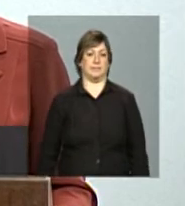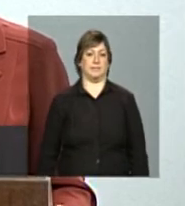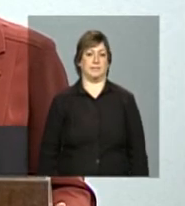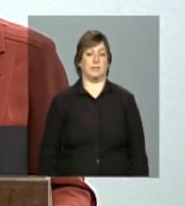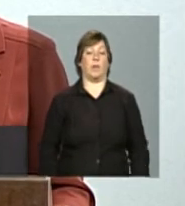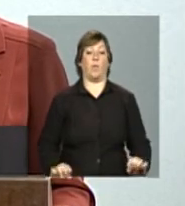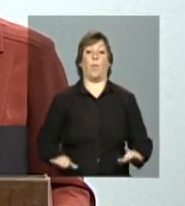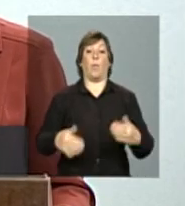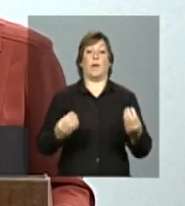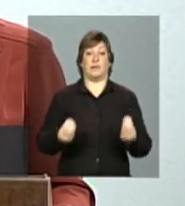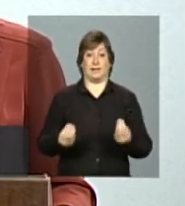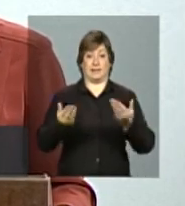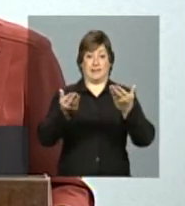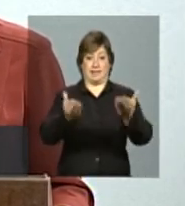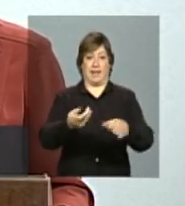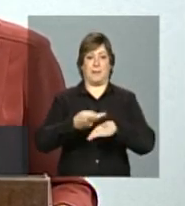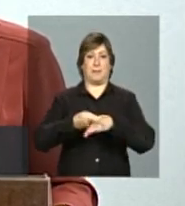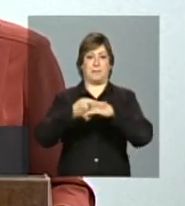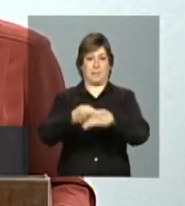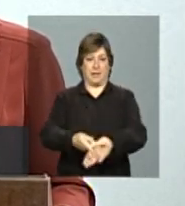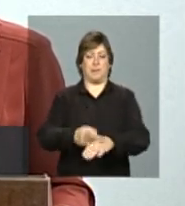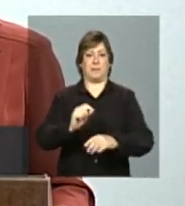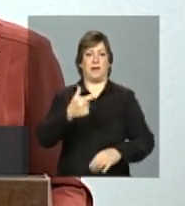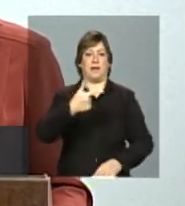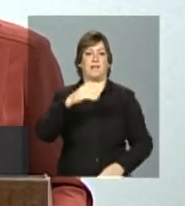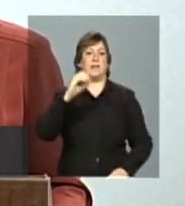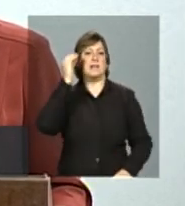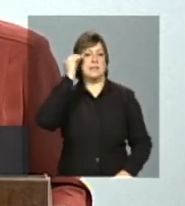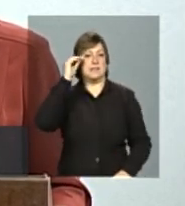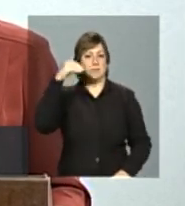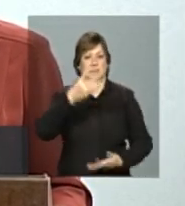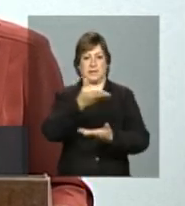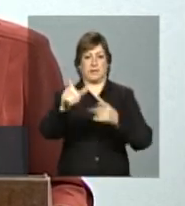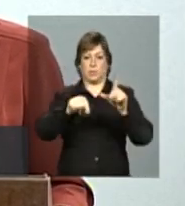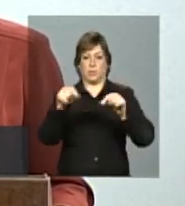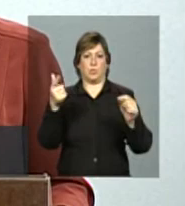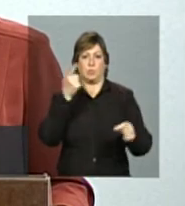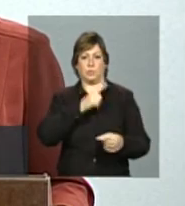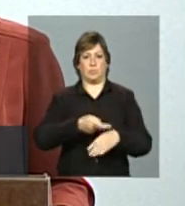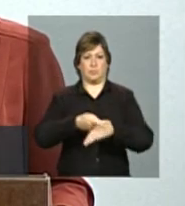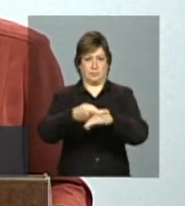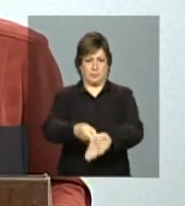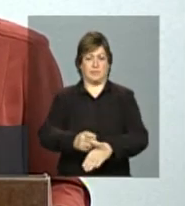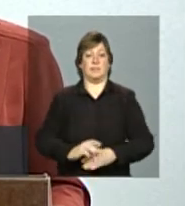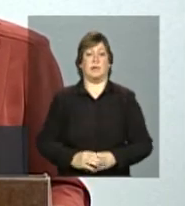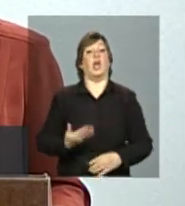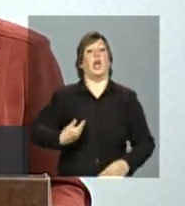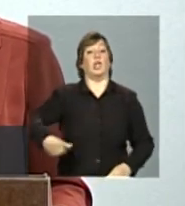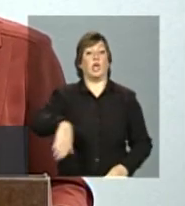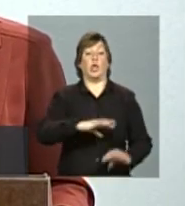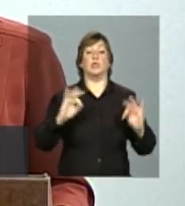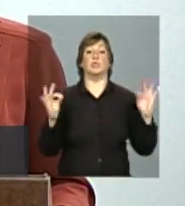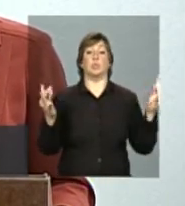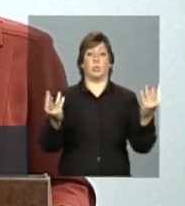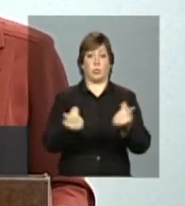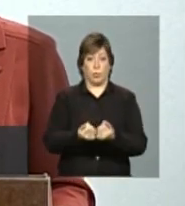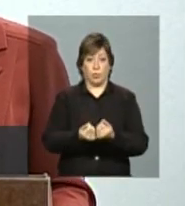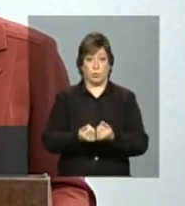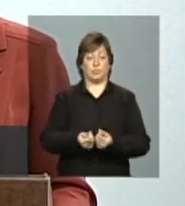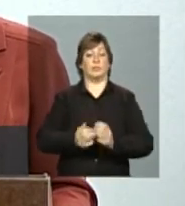Ao entregar o prêmio às 20 experiências selecionadas nós todos contemplamos